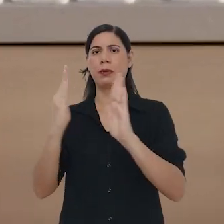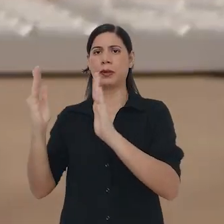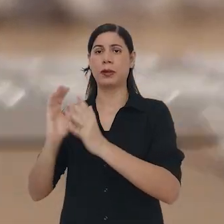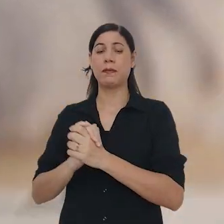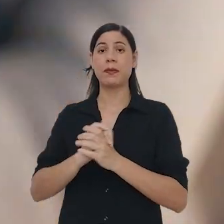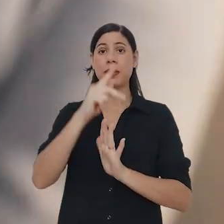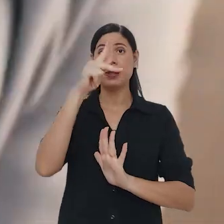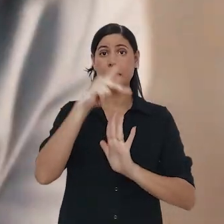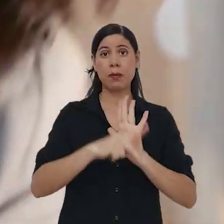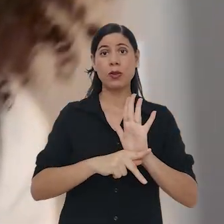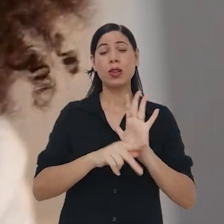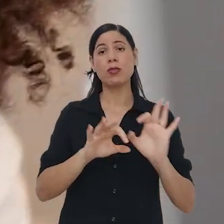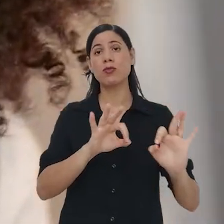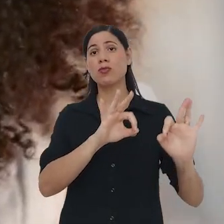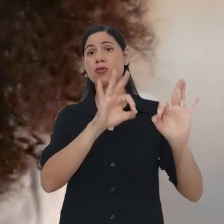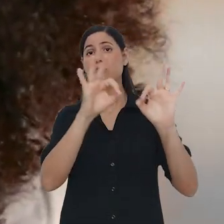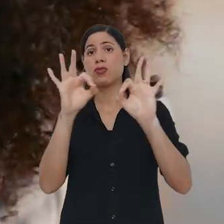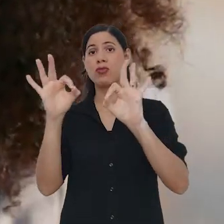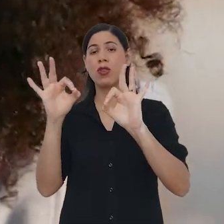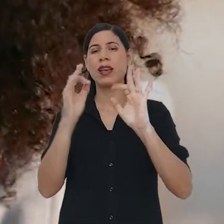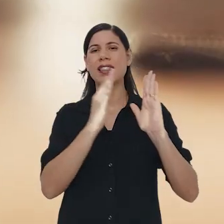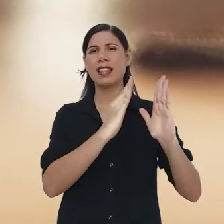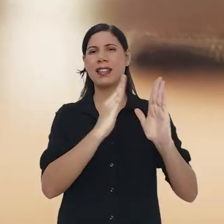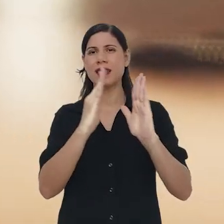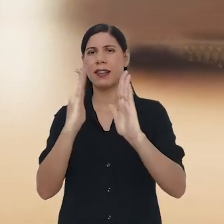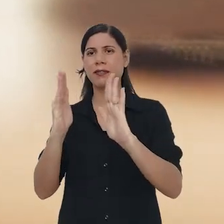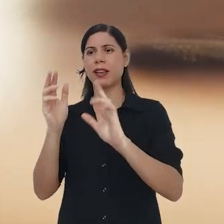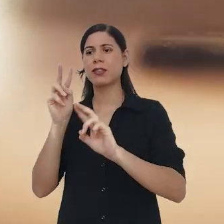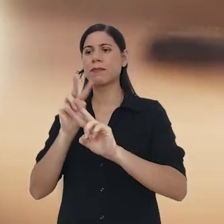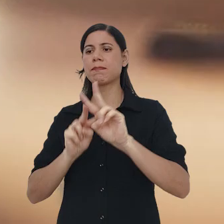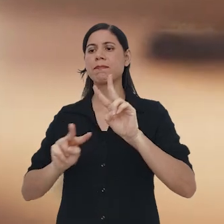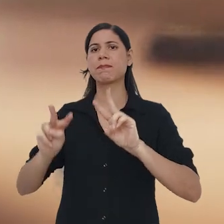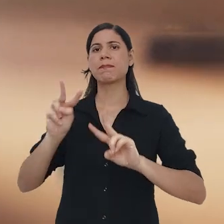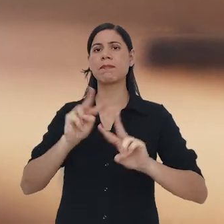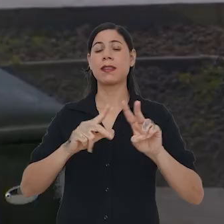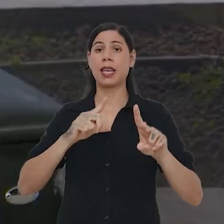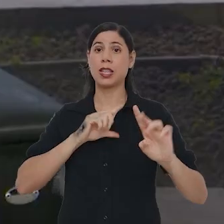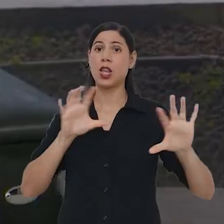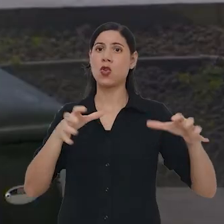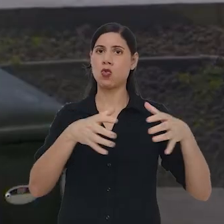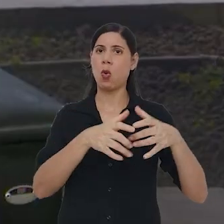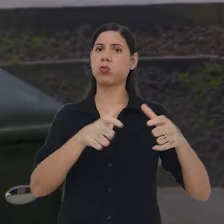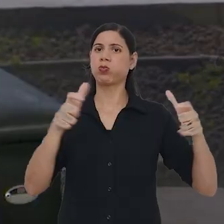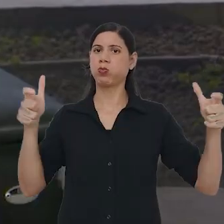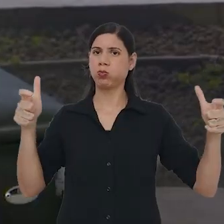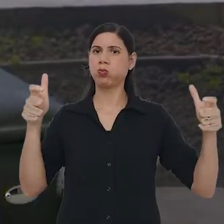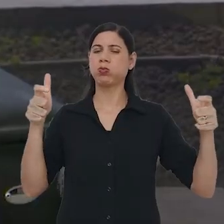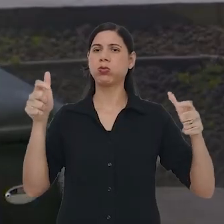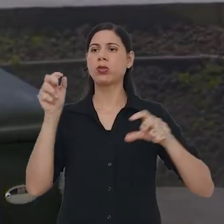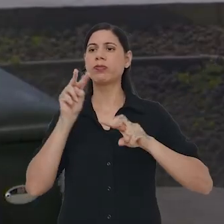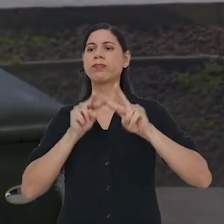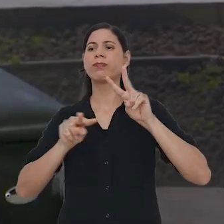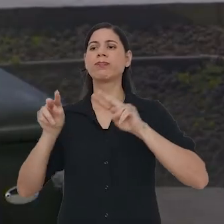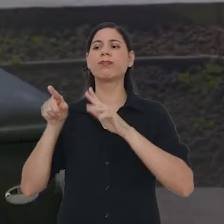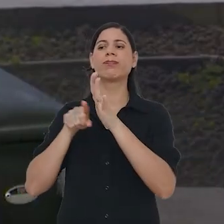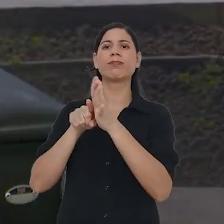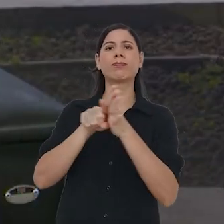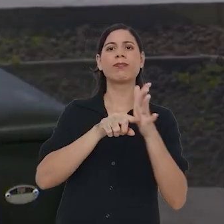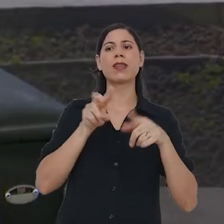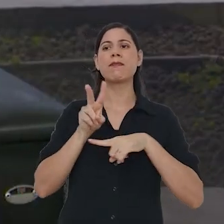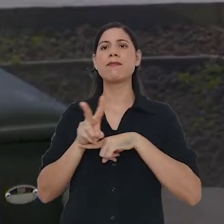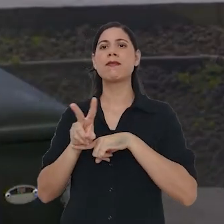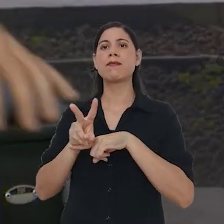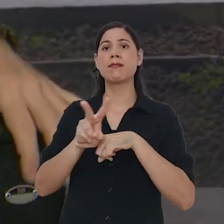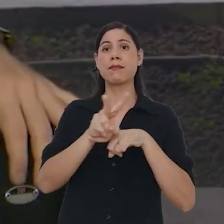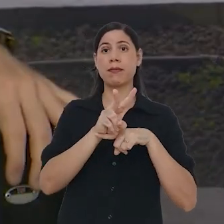do processo. Os projetos são acompanhados na fase de monitoramento e acompanhamento. Nós temos aqui uma equipe grande de